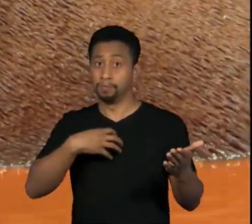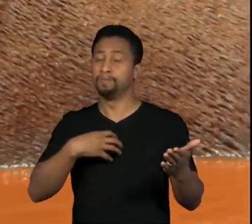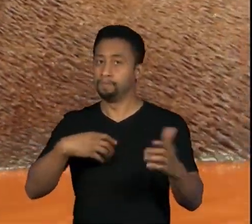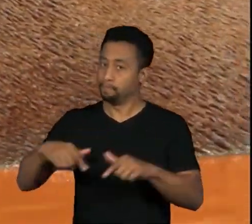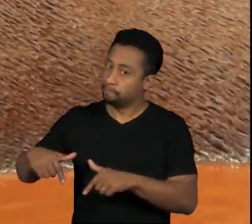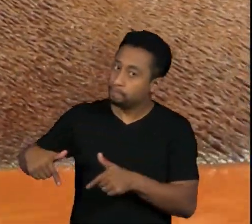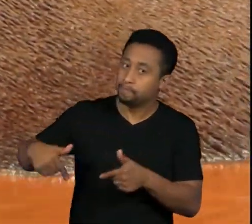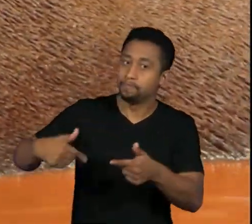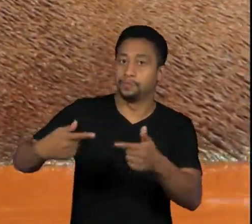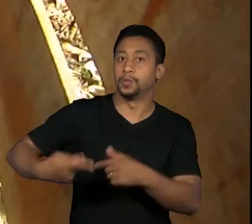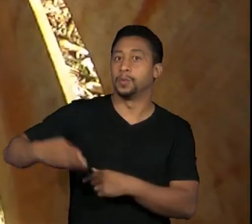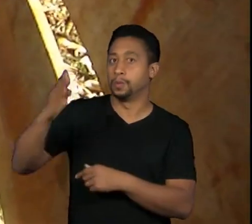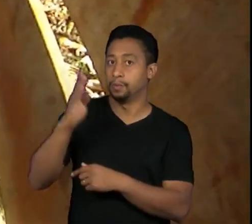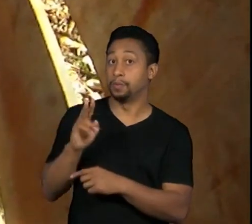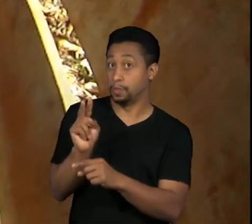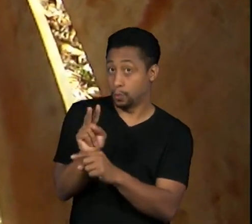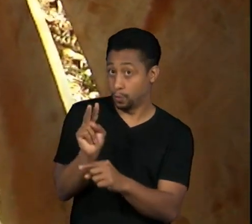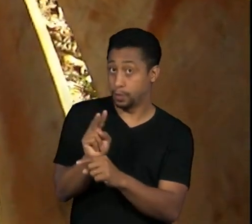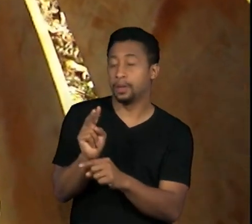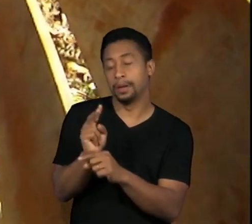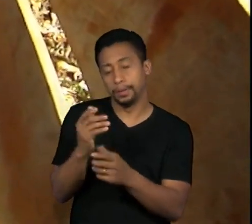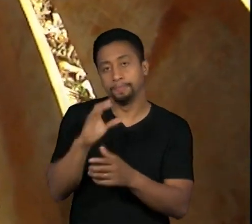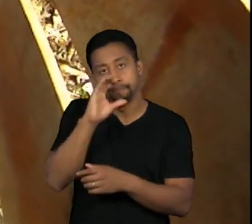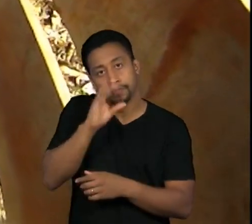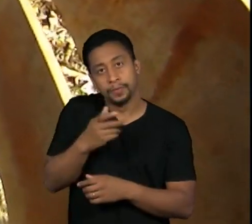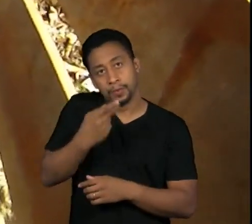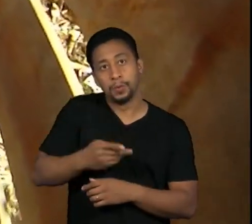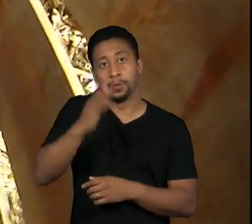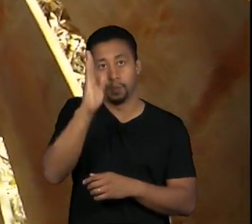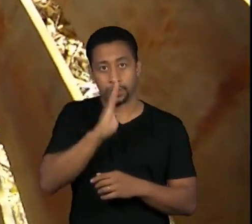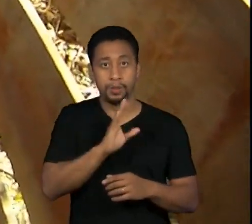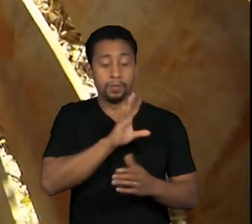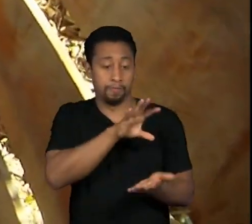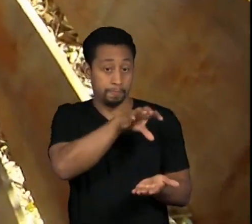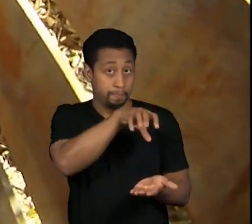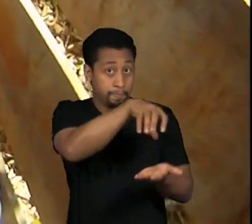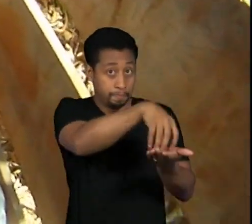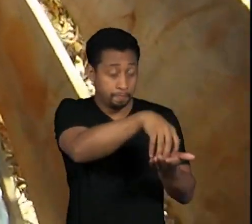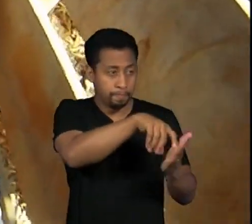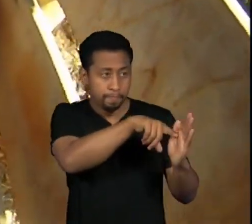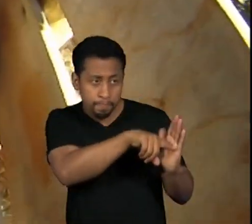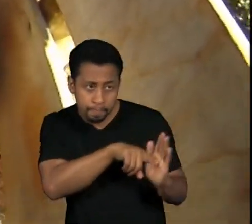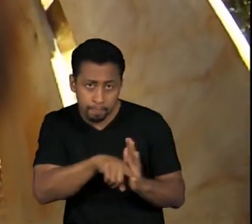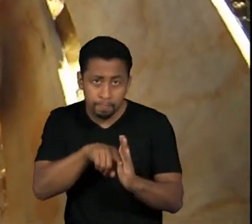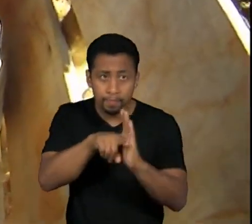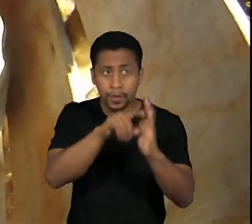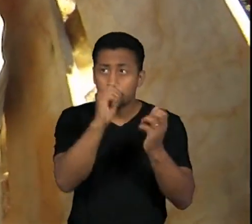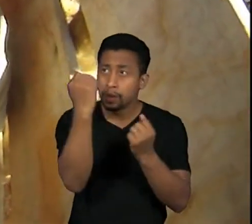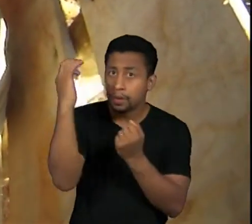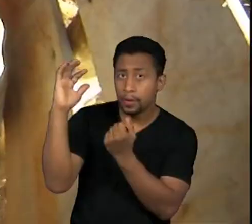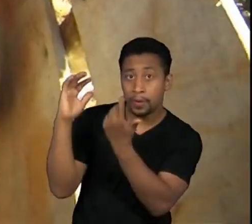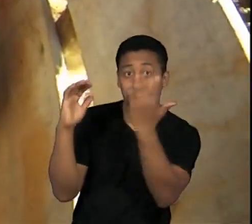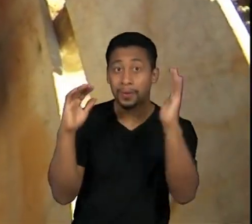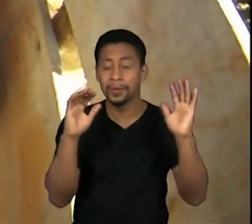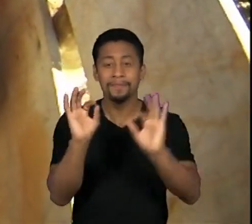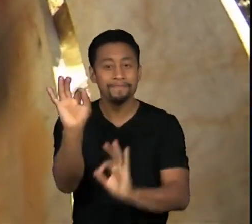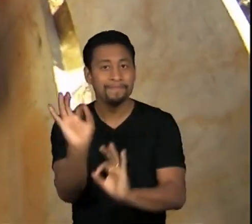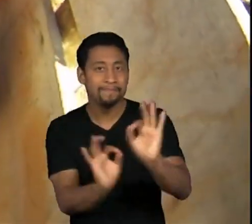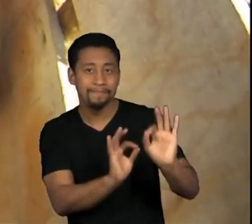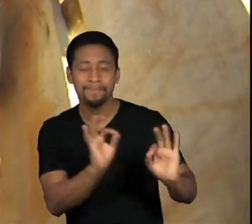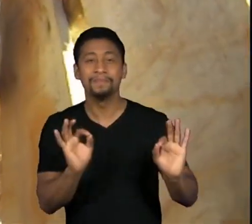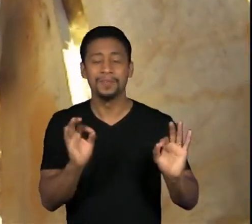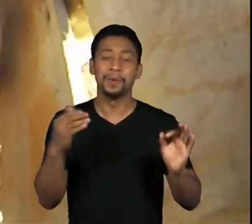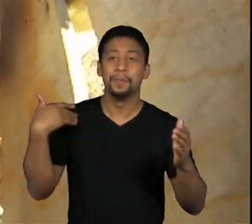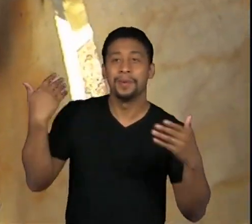Conservação da Anta Brasileira, projeto do Instituto de Pesquisas Ecológicas, promove uma expedição científica por